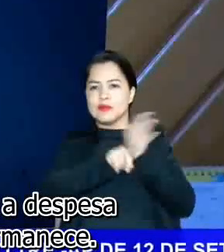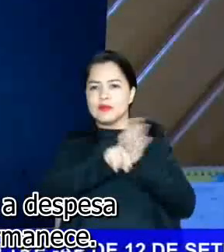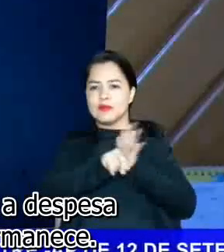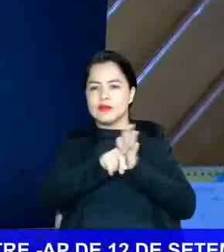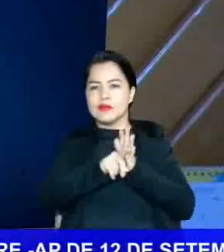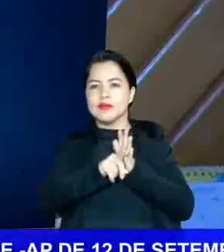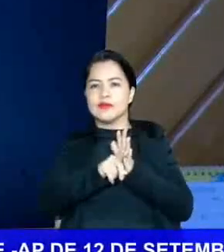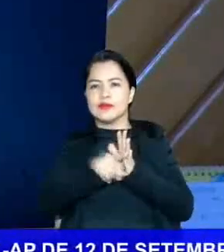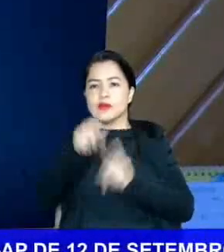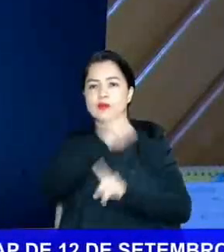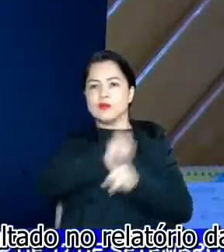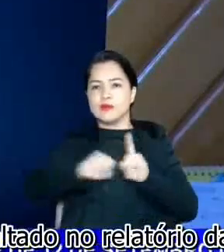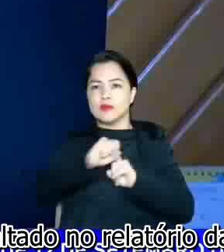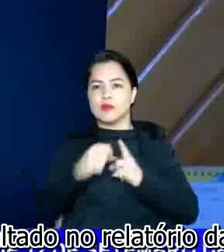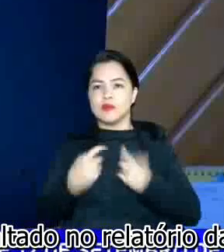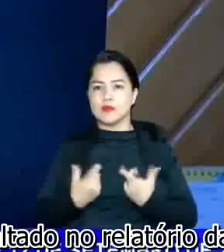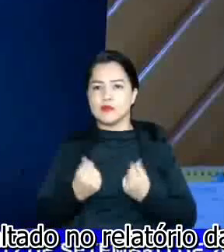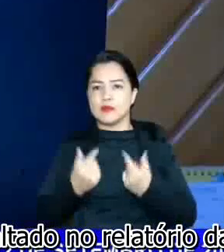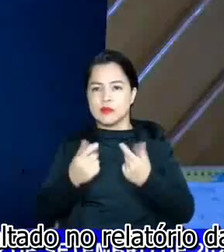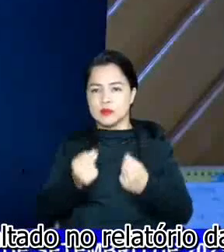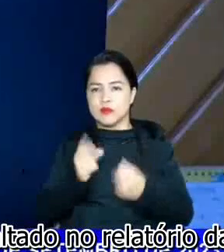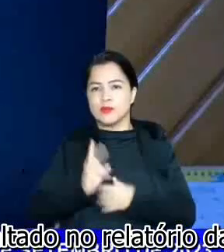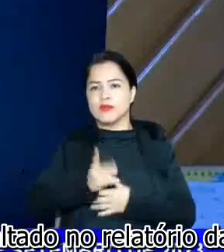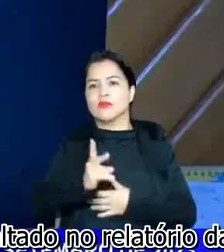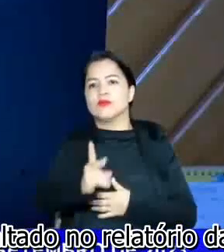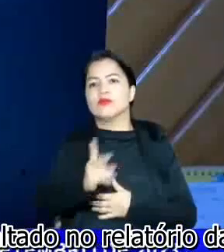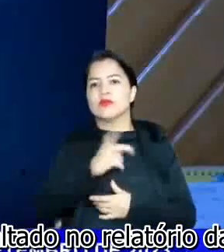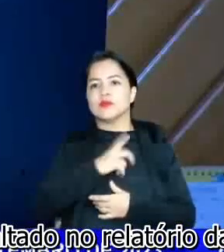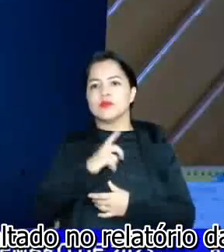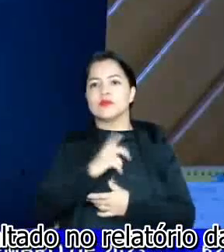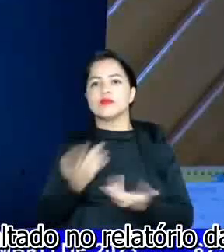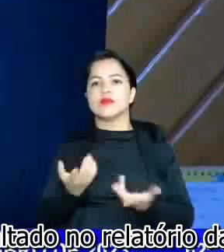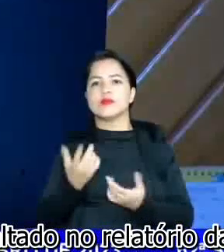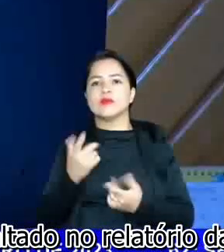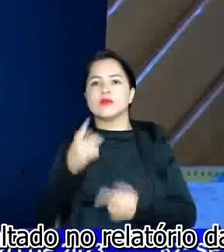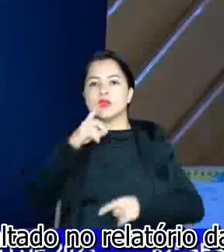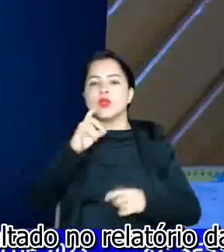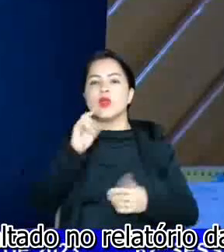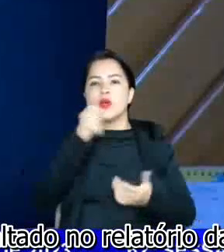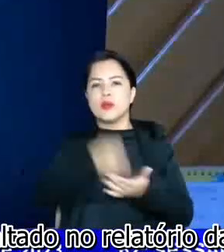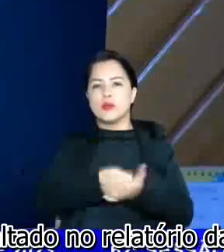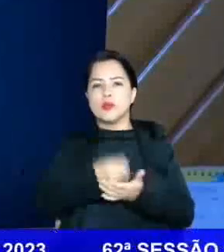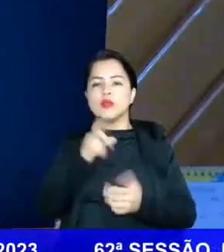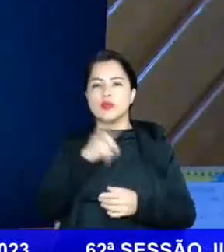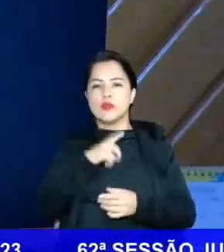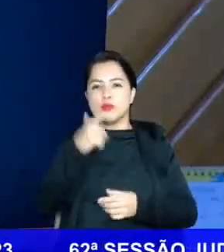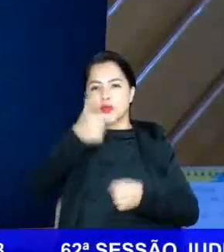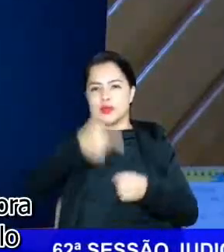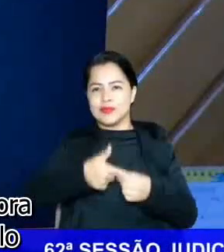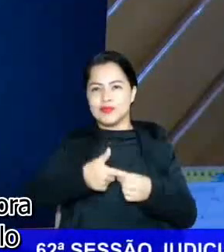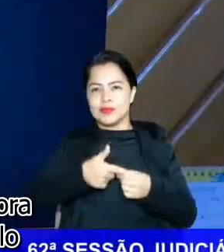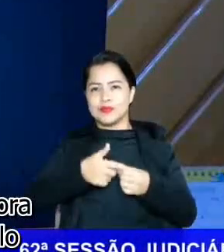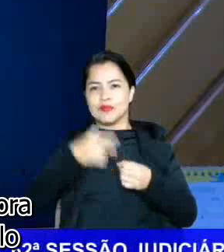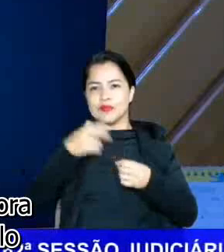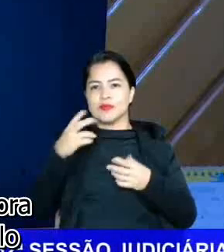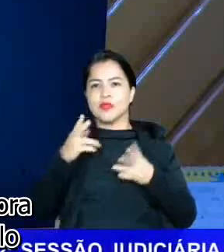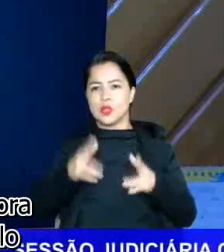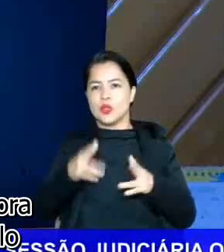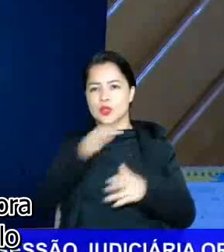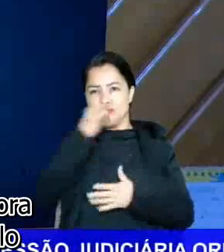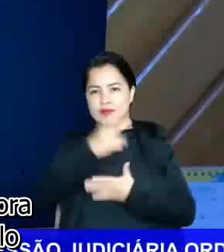socioeconômica permanece. Em relação à despesa com combustível, conforme bem ressaltado no relatório da excelentíssima